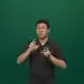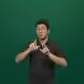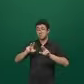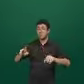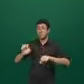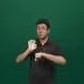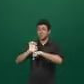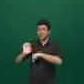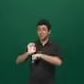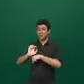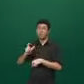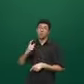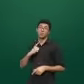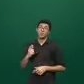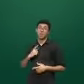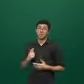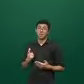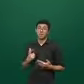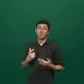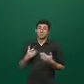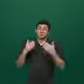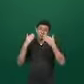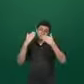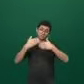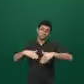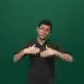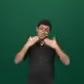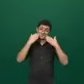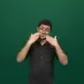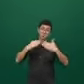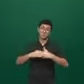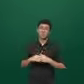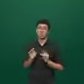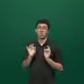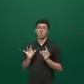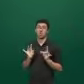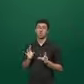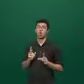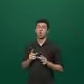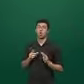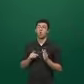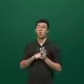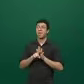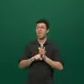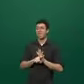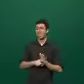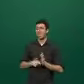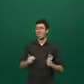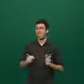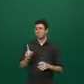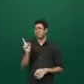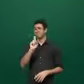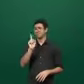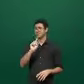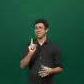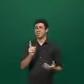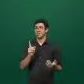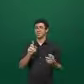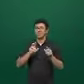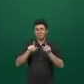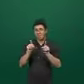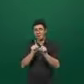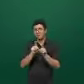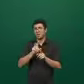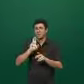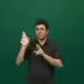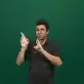em relação à busca de resultados, não digo só pelas avaliações nacionais, mas pela responsabilidade que a gente tem de apresentar